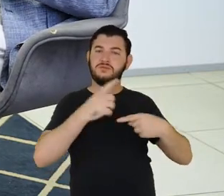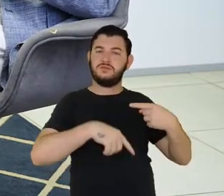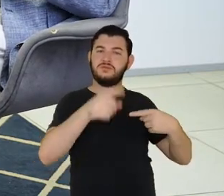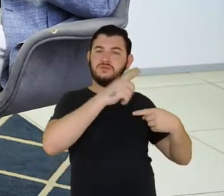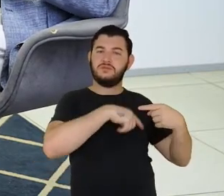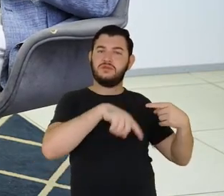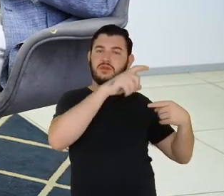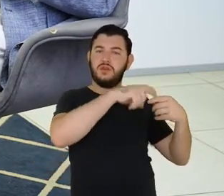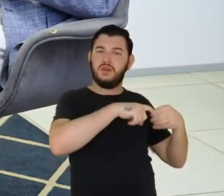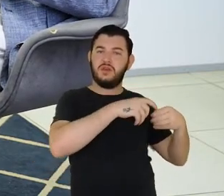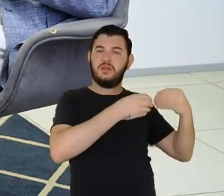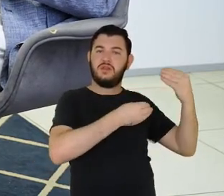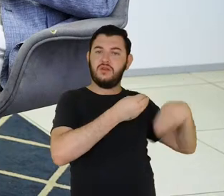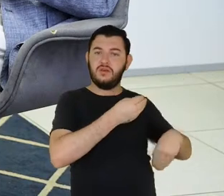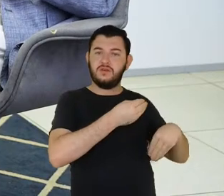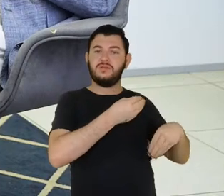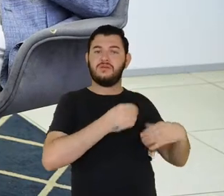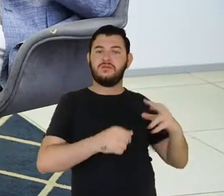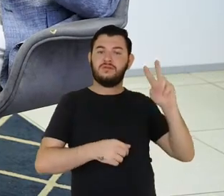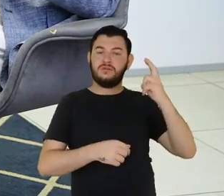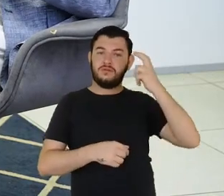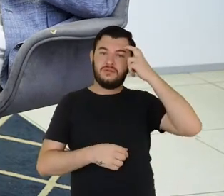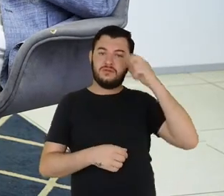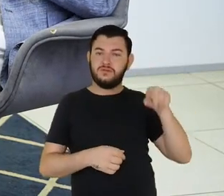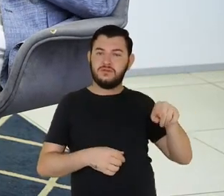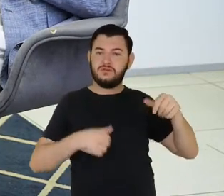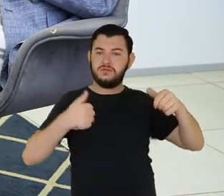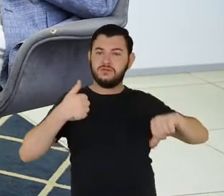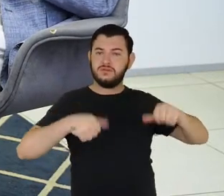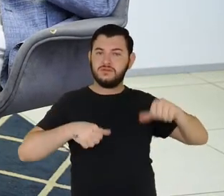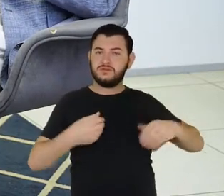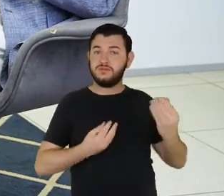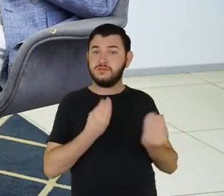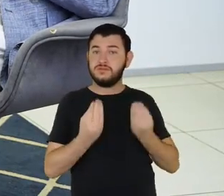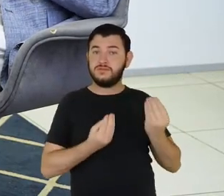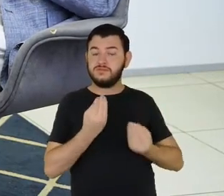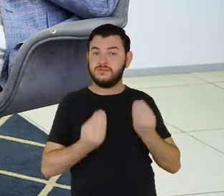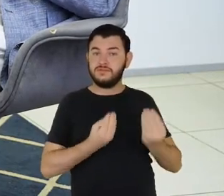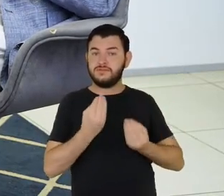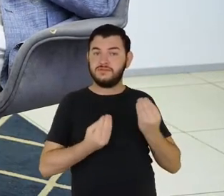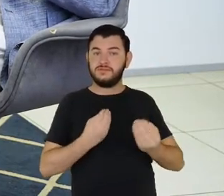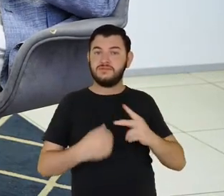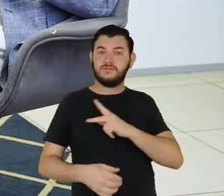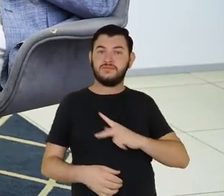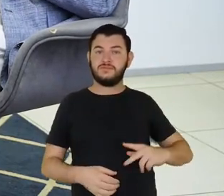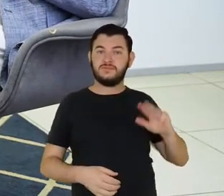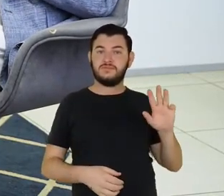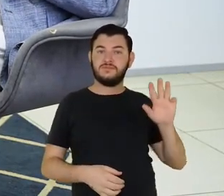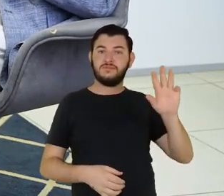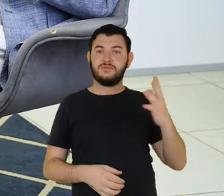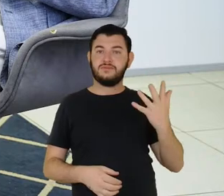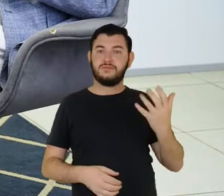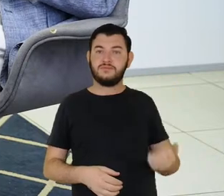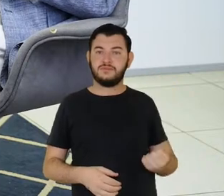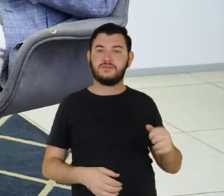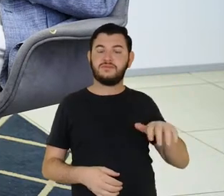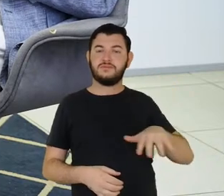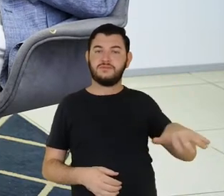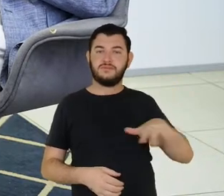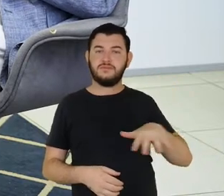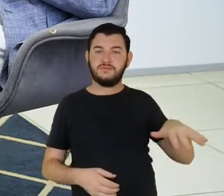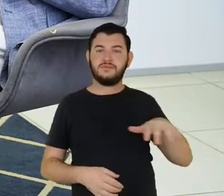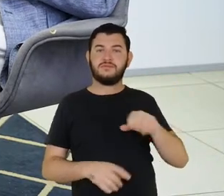Lula assumiu esse setor que é tão importante para a sociedade, ele vem sendo construído, reconstruído, como é que você